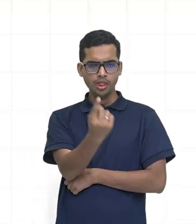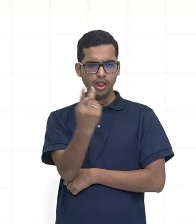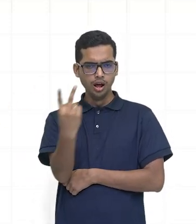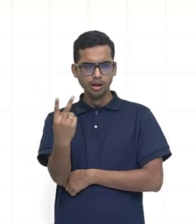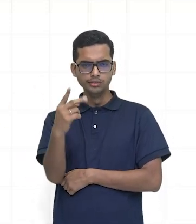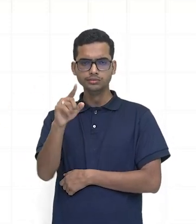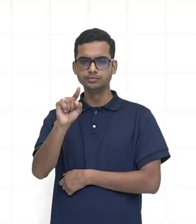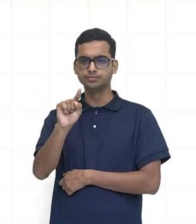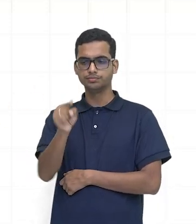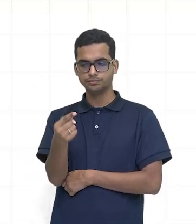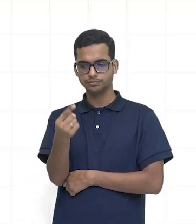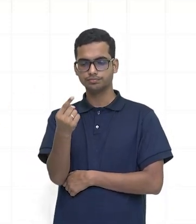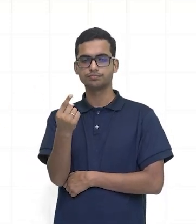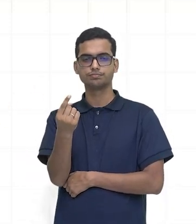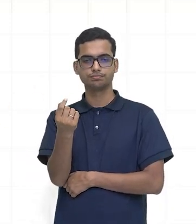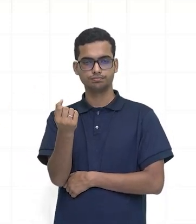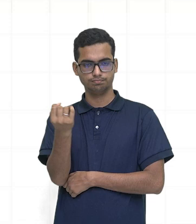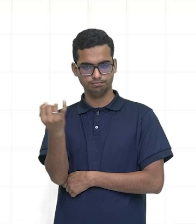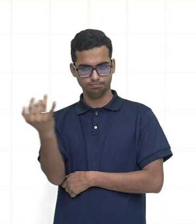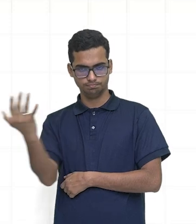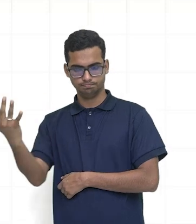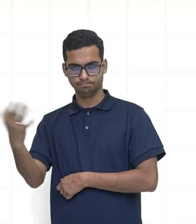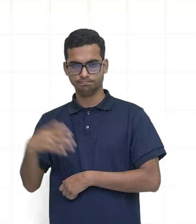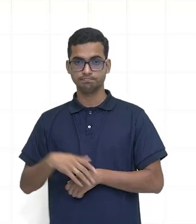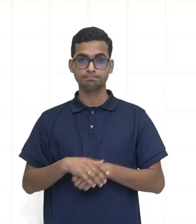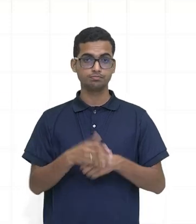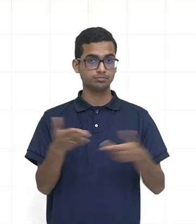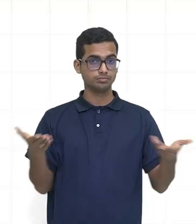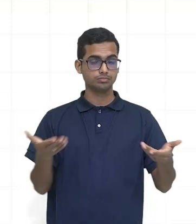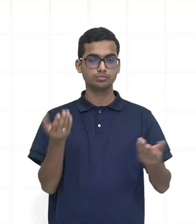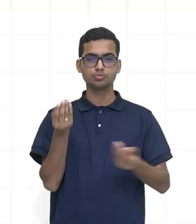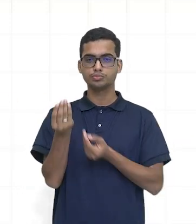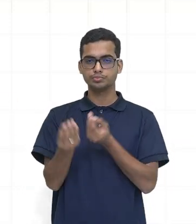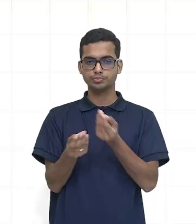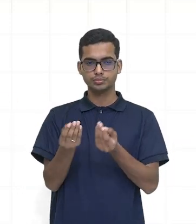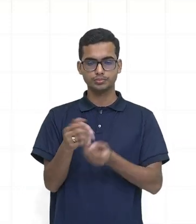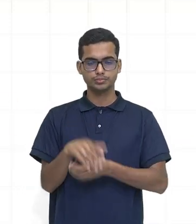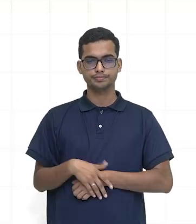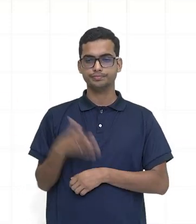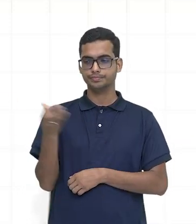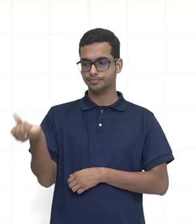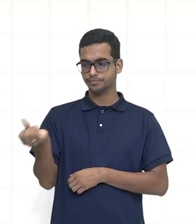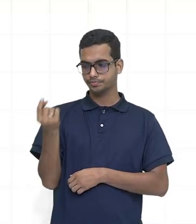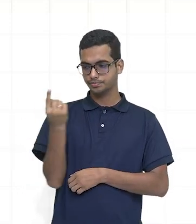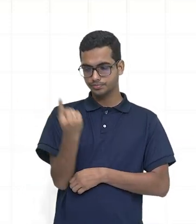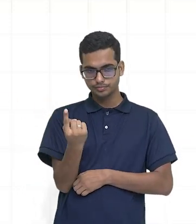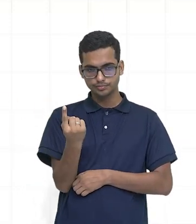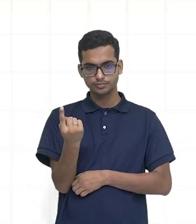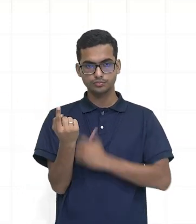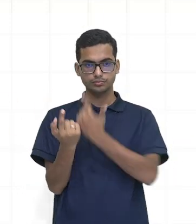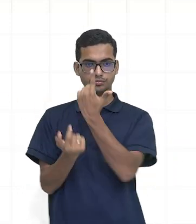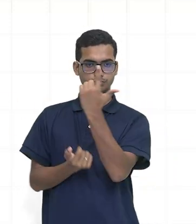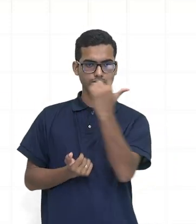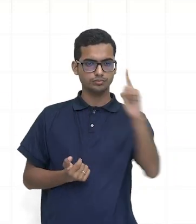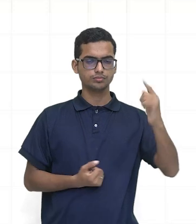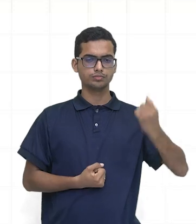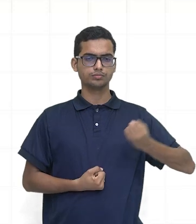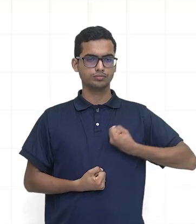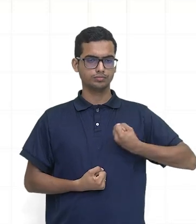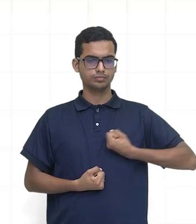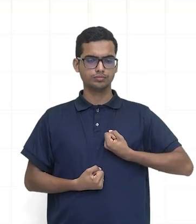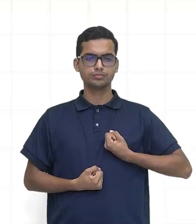divisão. E se a gente dividir o 61 pelo próximo número primo, que é